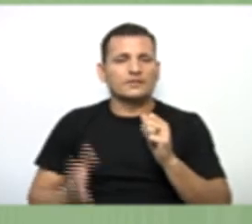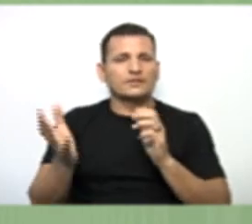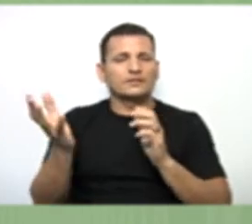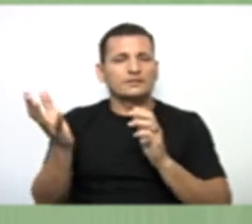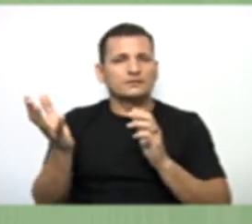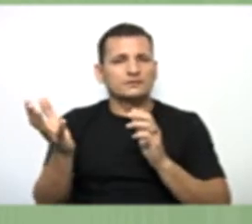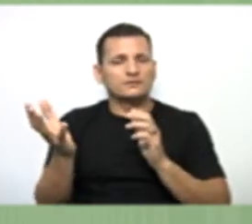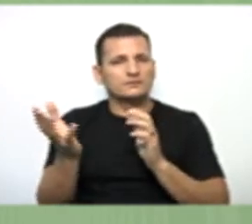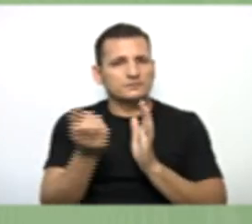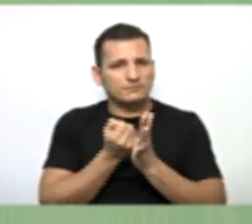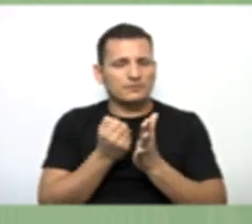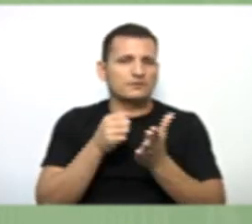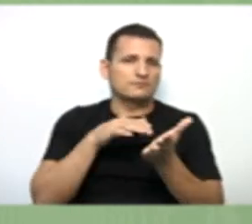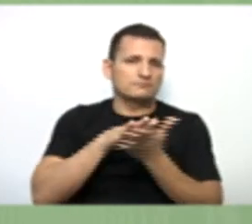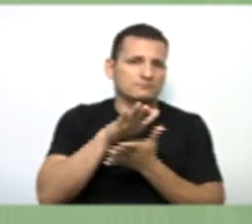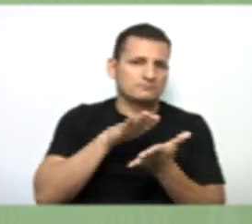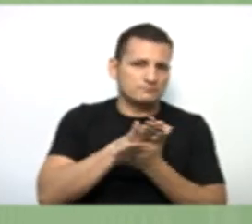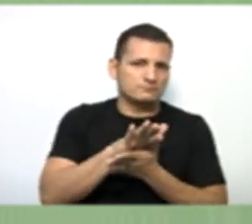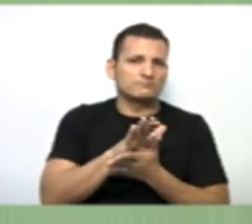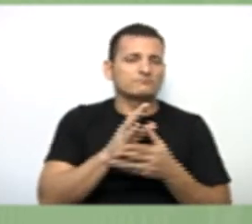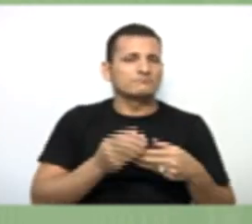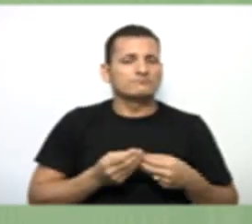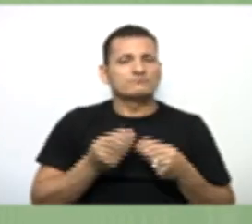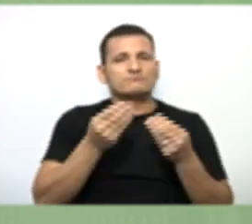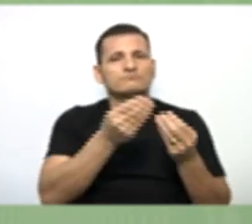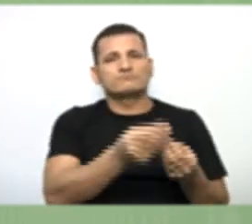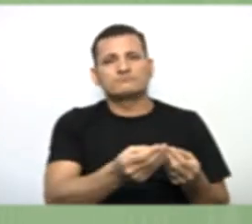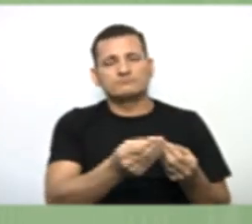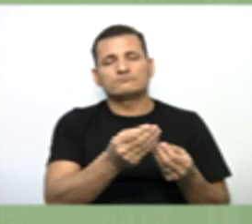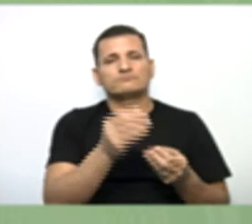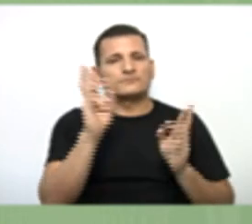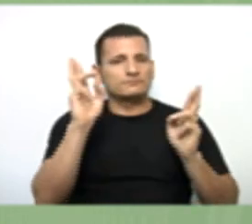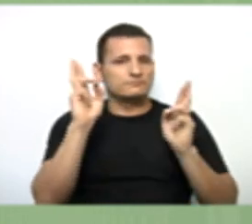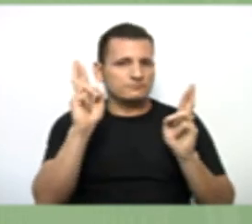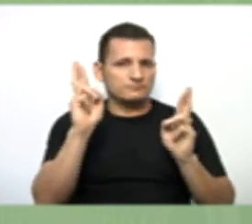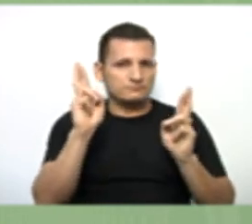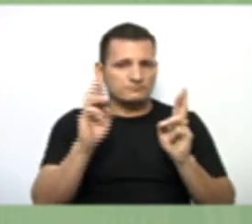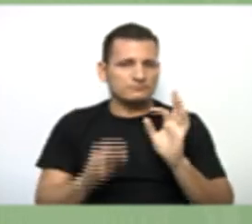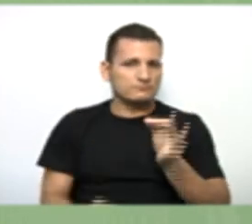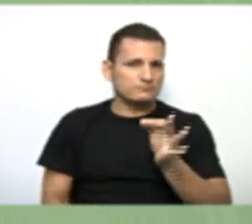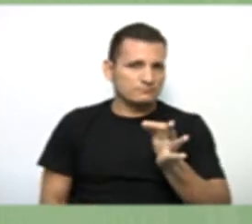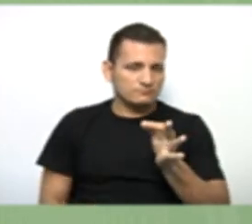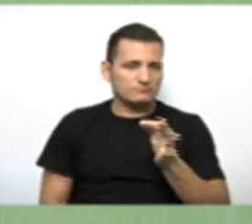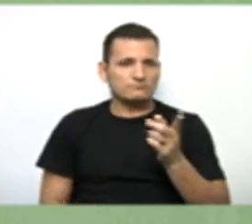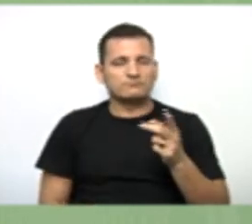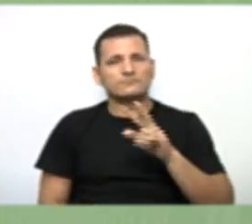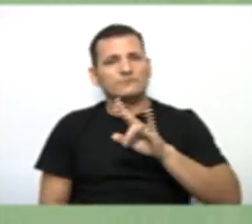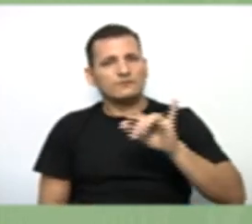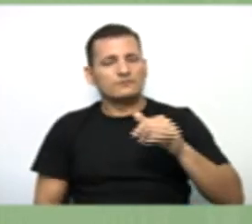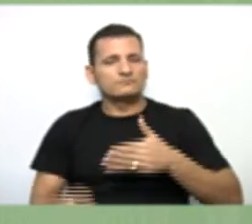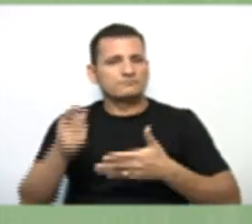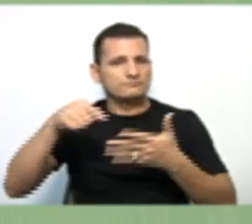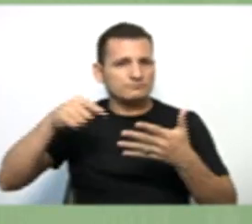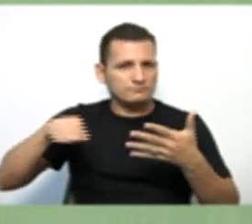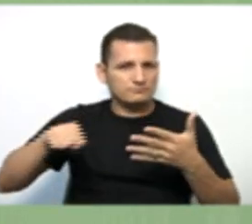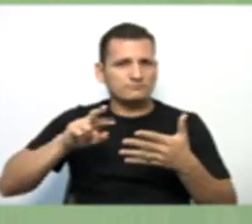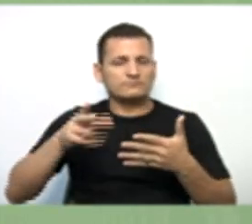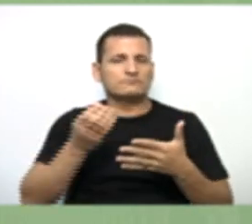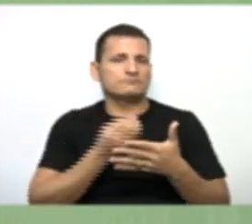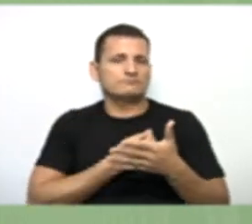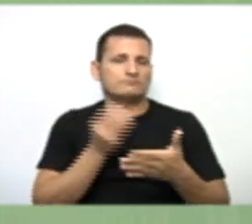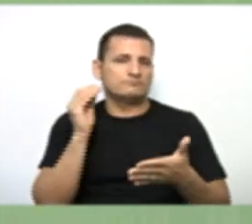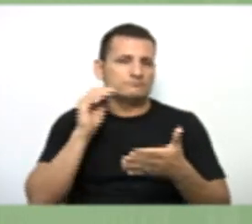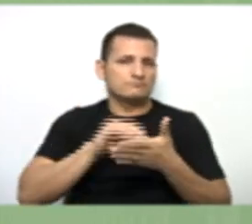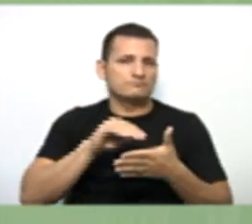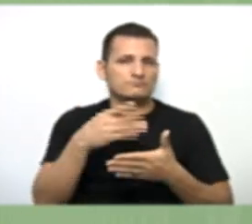impresso, responder e entregar para a pessoa responsável, tá certo? Que ela irá corrigir, irá lhe dar a nota. Então